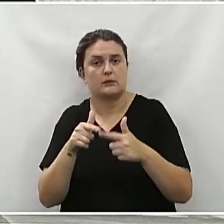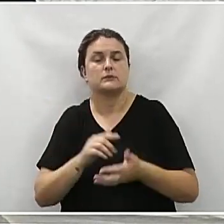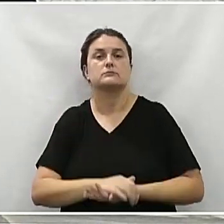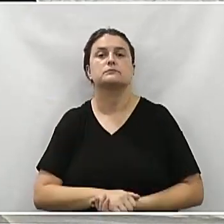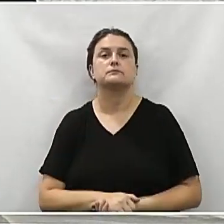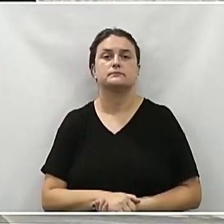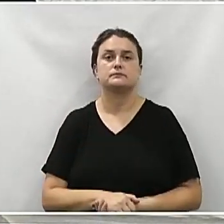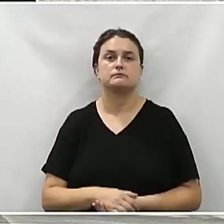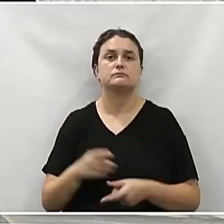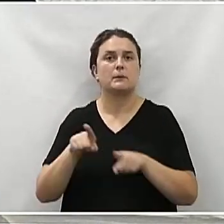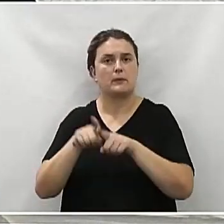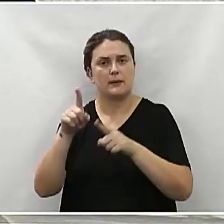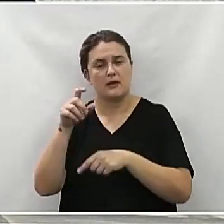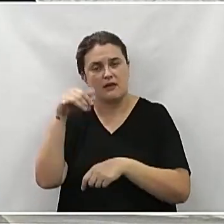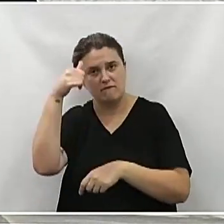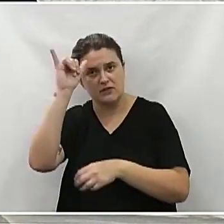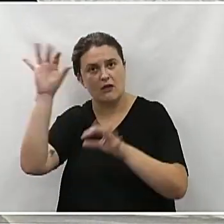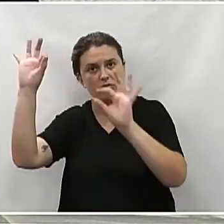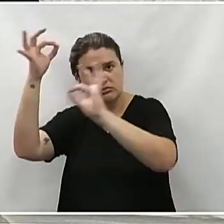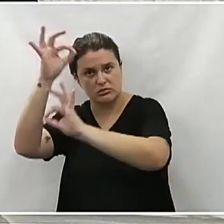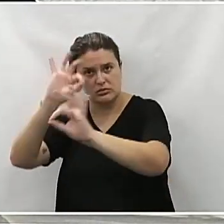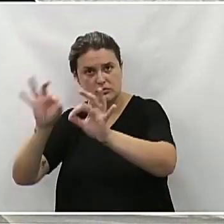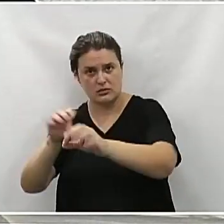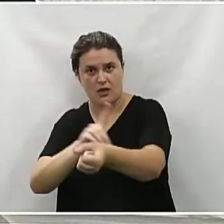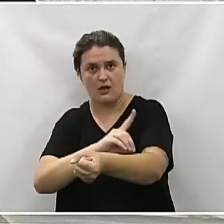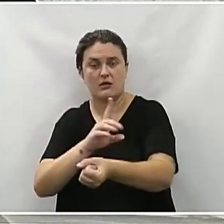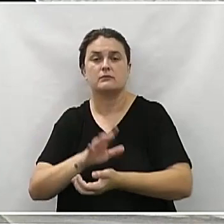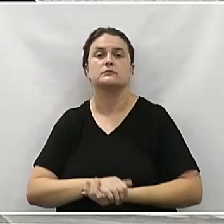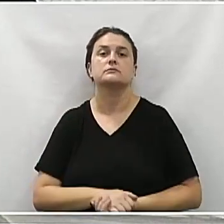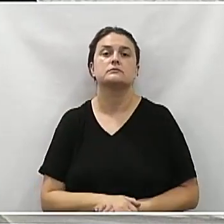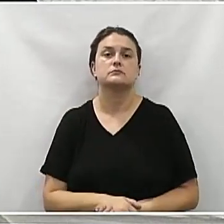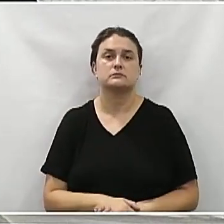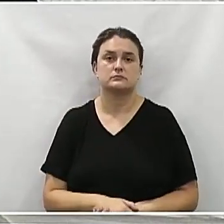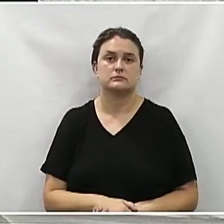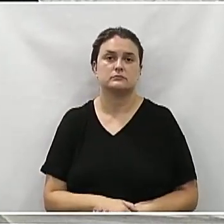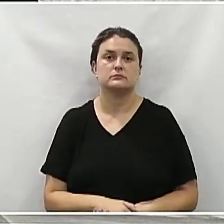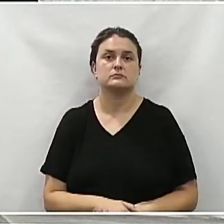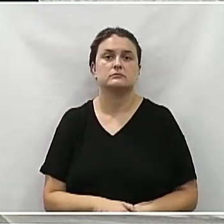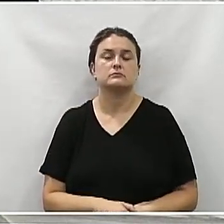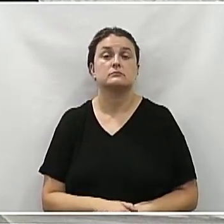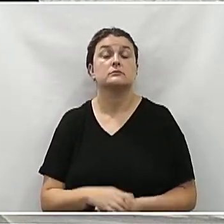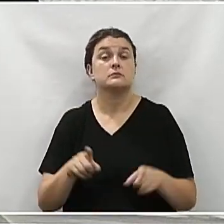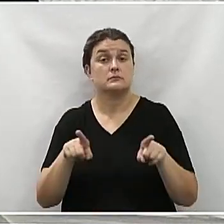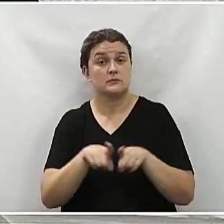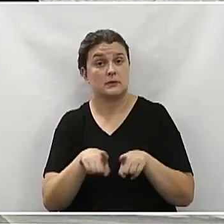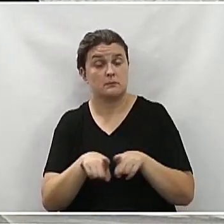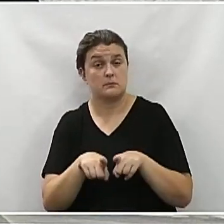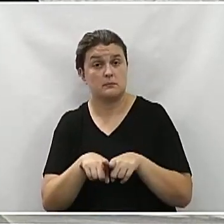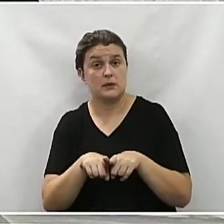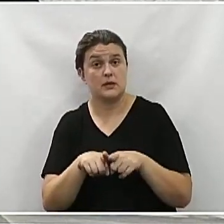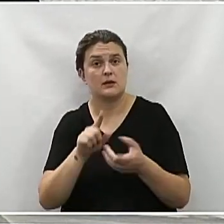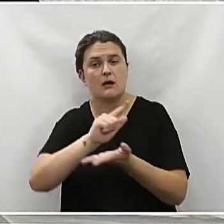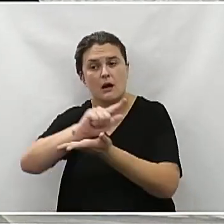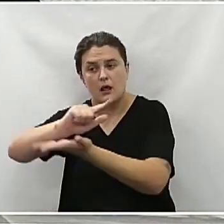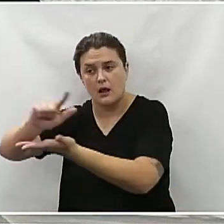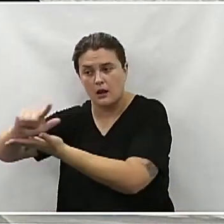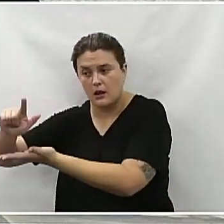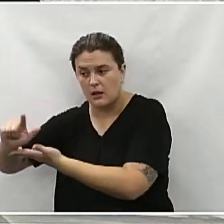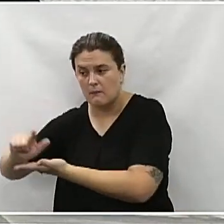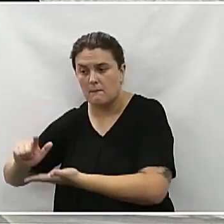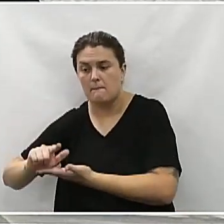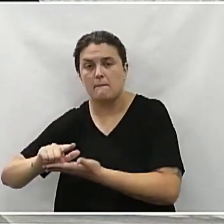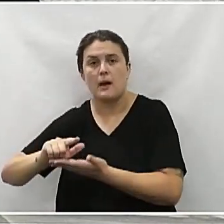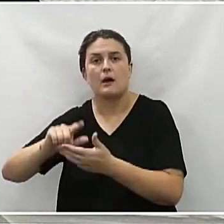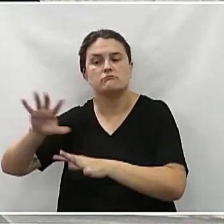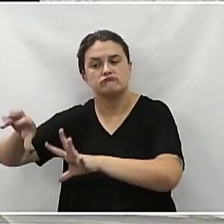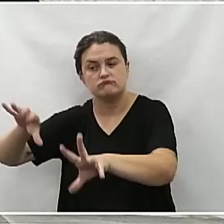até criadouro de mosquitos transmissores de doenças, como, por exemplo, a dengue. Além disso, a medida pode inibir o acúmulo de